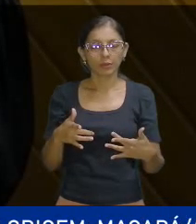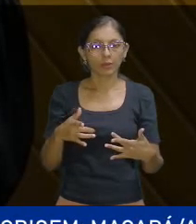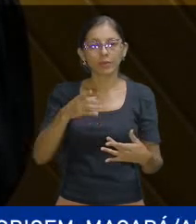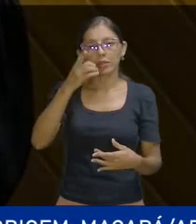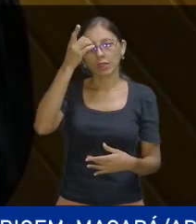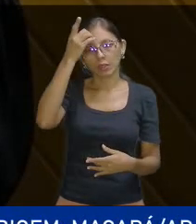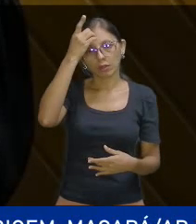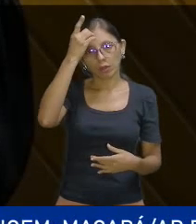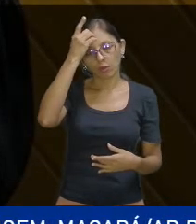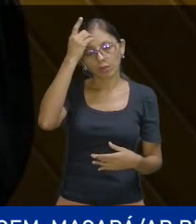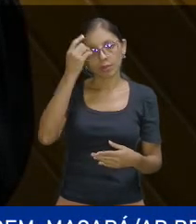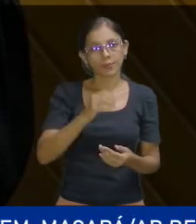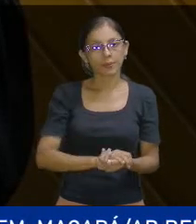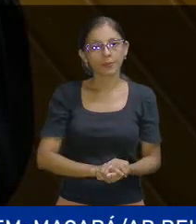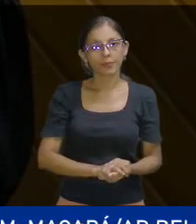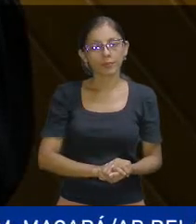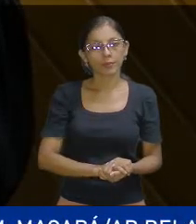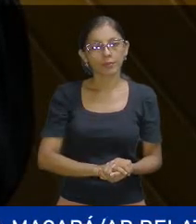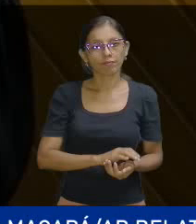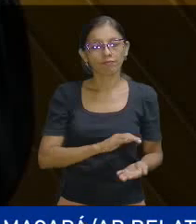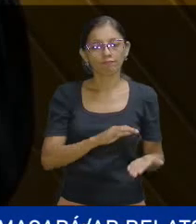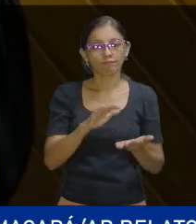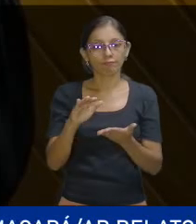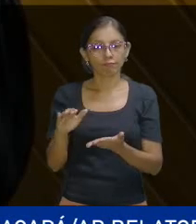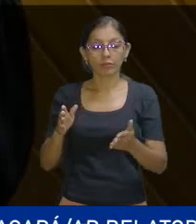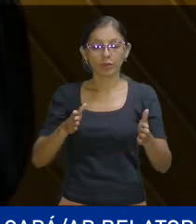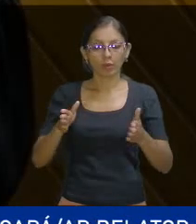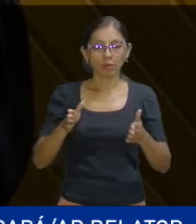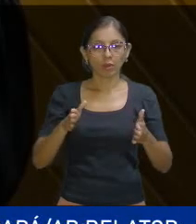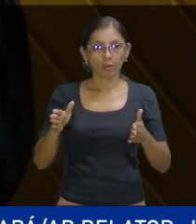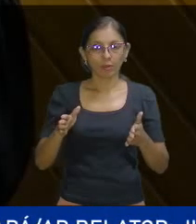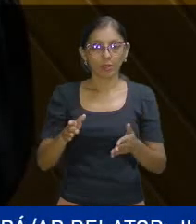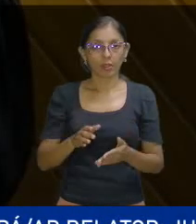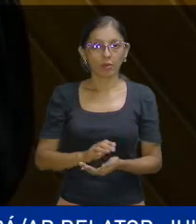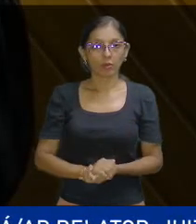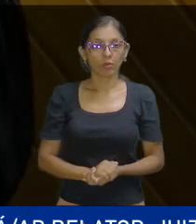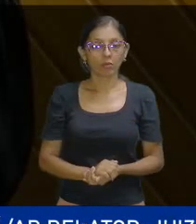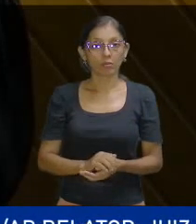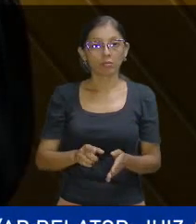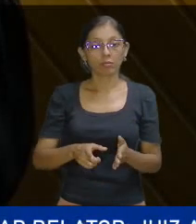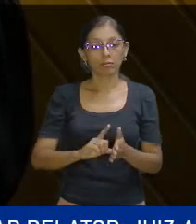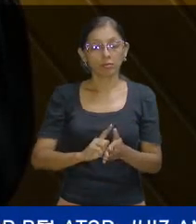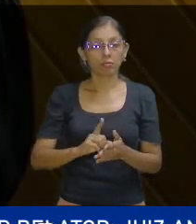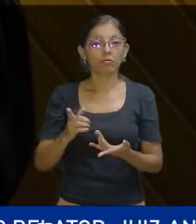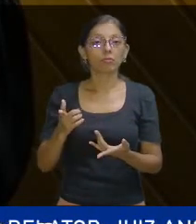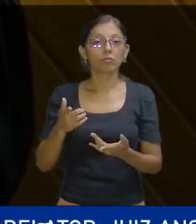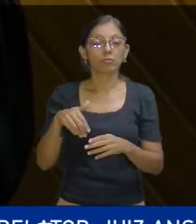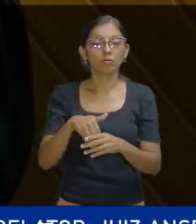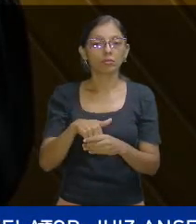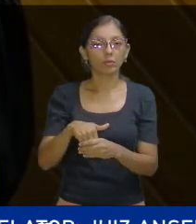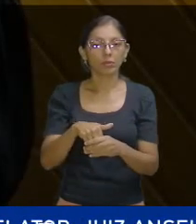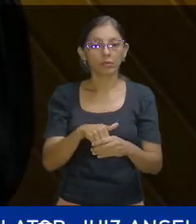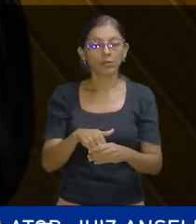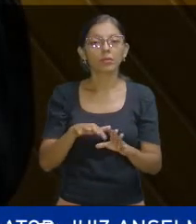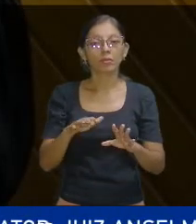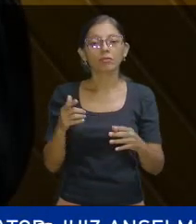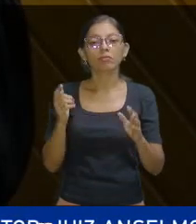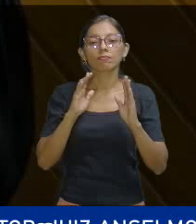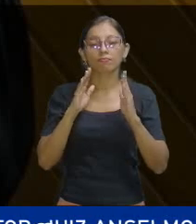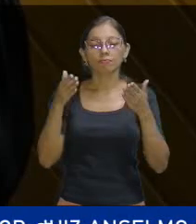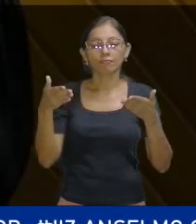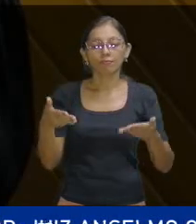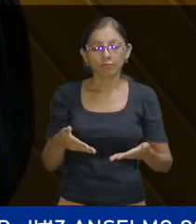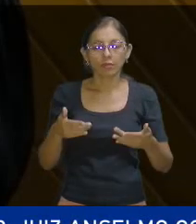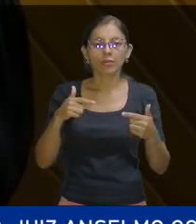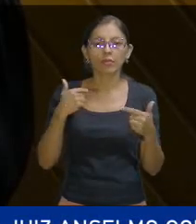para o Estadual, por ter sido produzido em período pré-eleitoral, estaria vinculado ao desenvolvimento de atividades de apoio à atuação